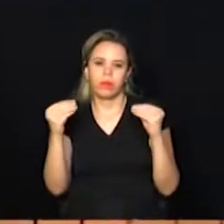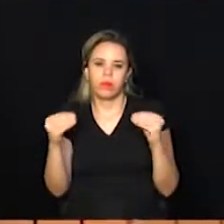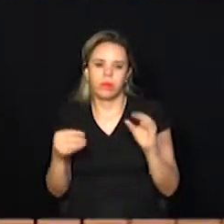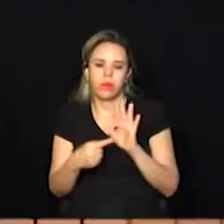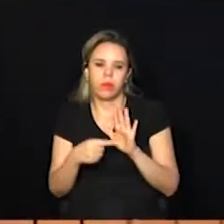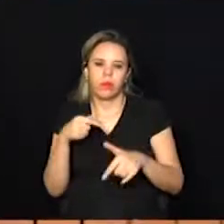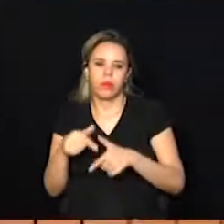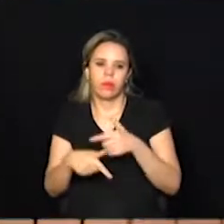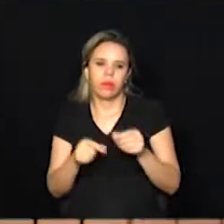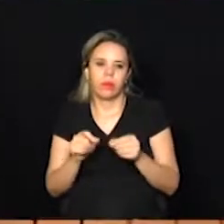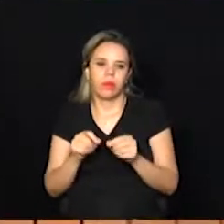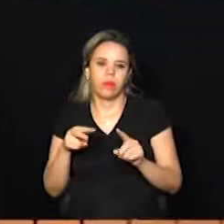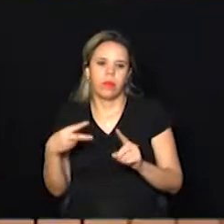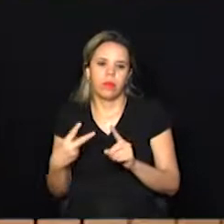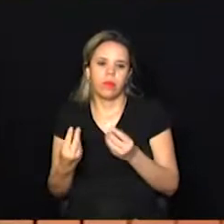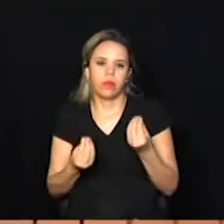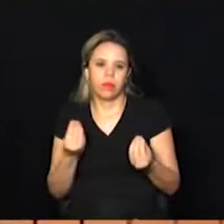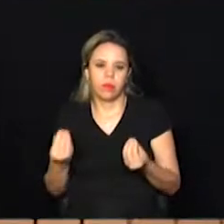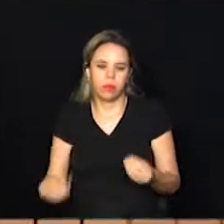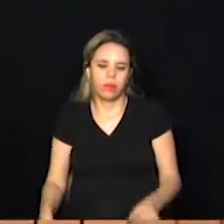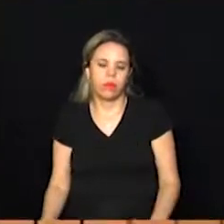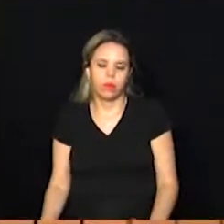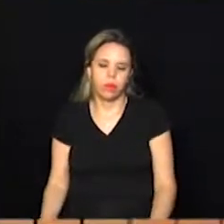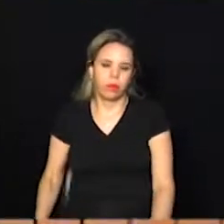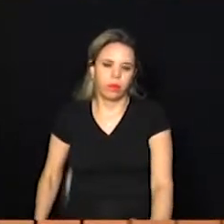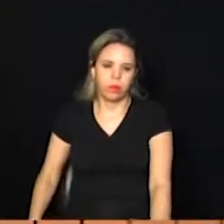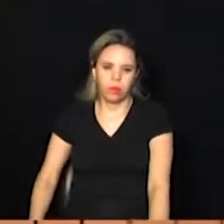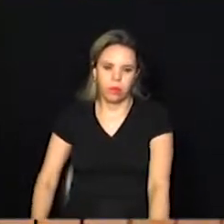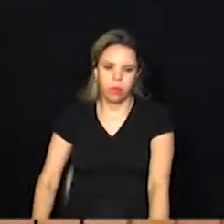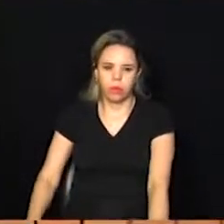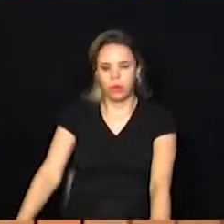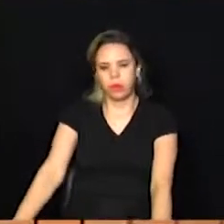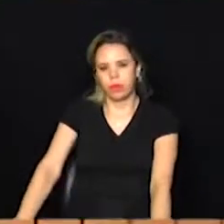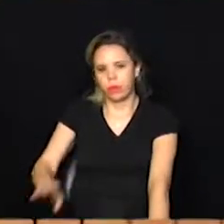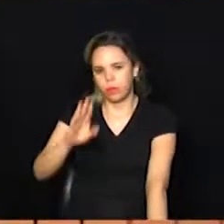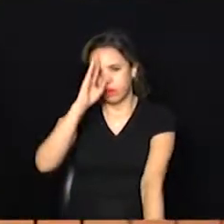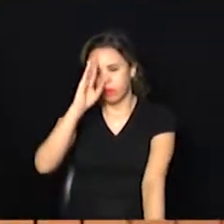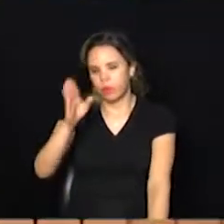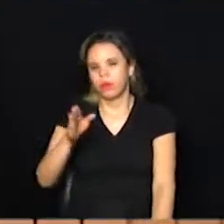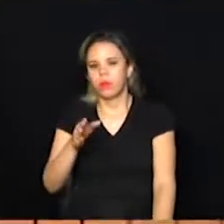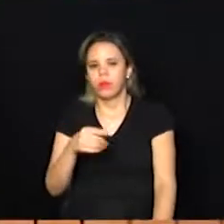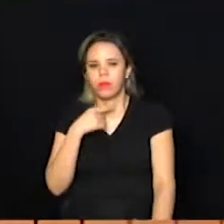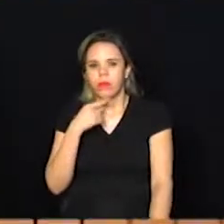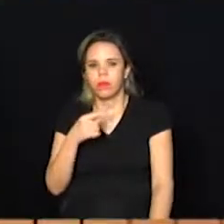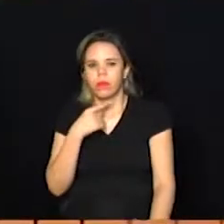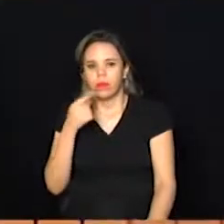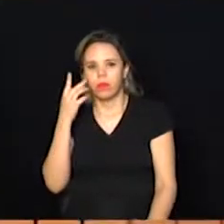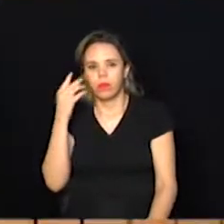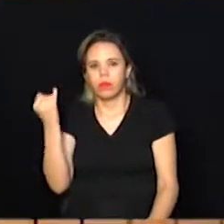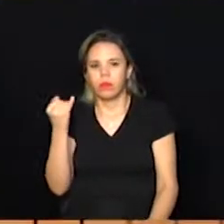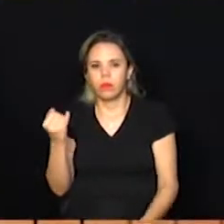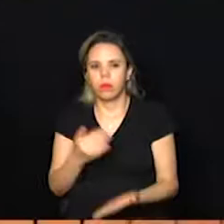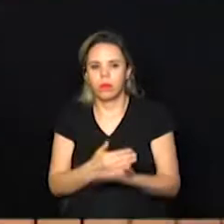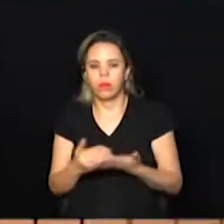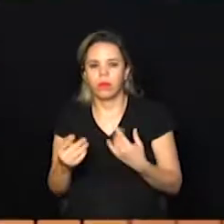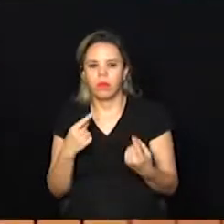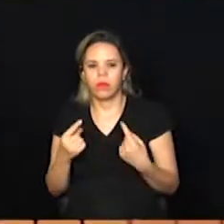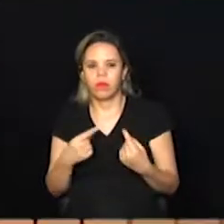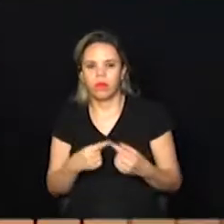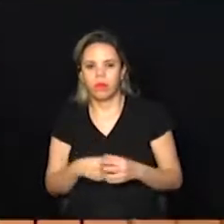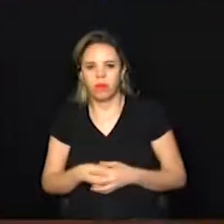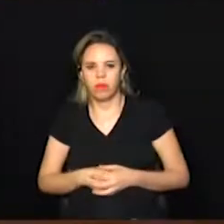trabalho, quais são as perspectivas, principalmente, já inicio colocando algumas questões, e eu acho que seria importante para a gente dialogar